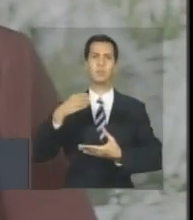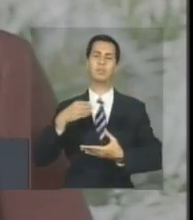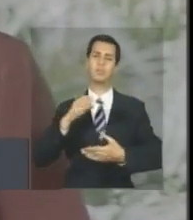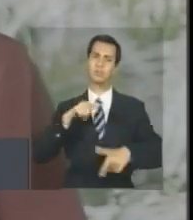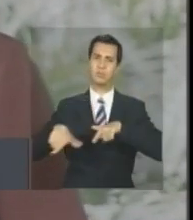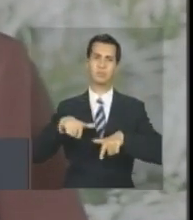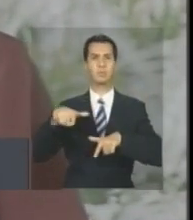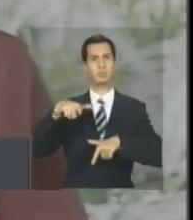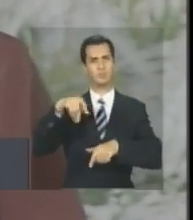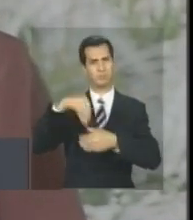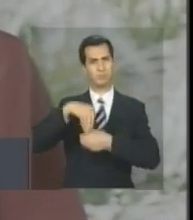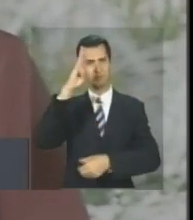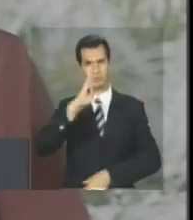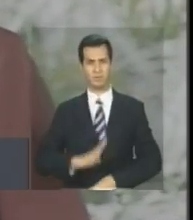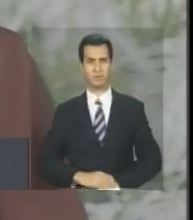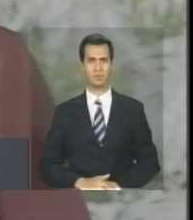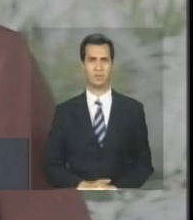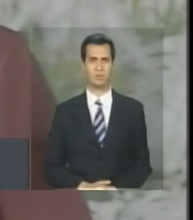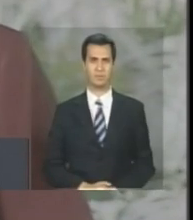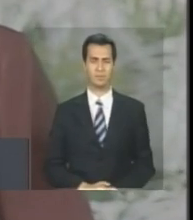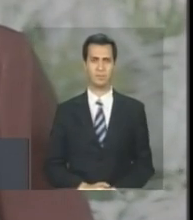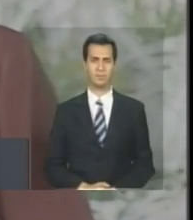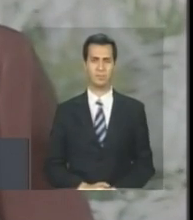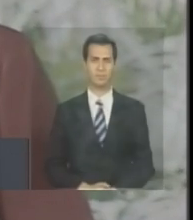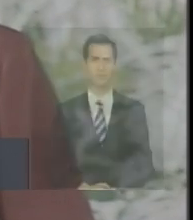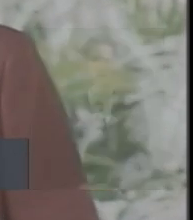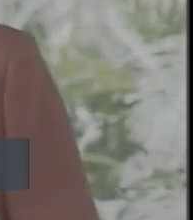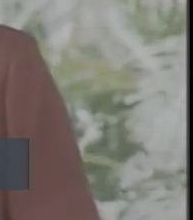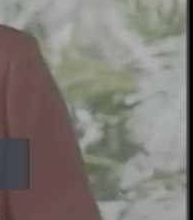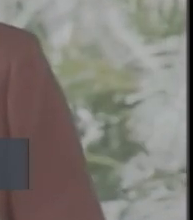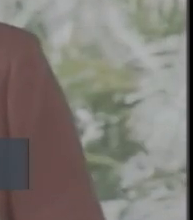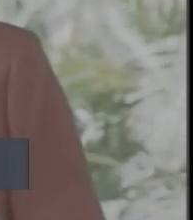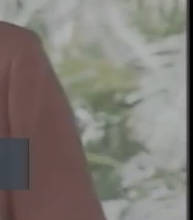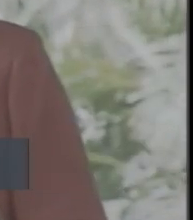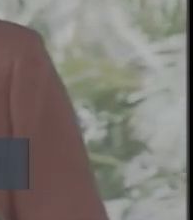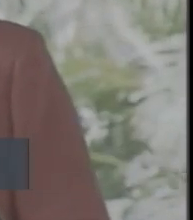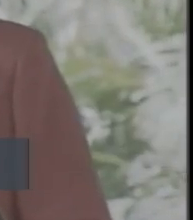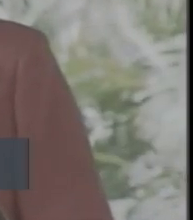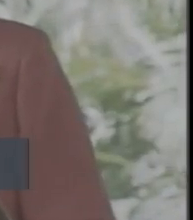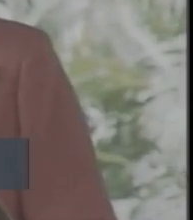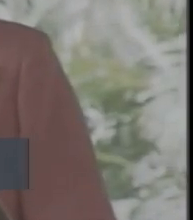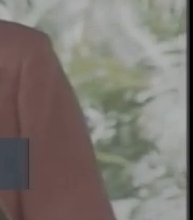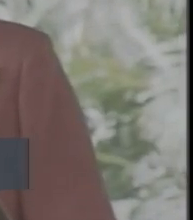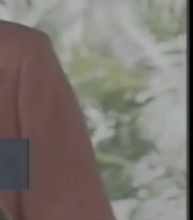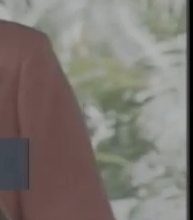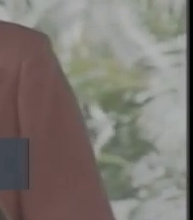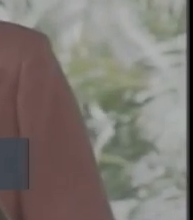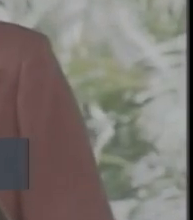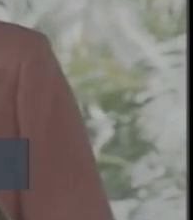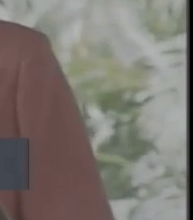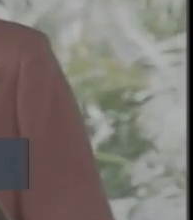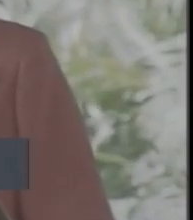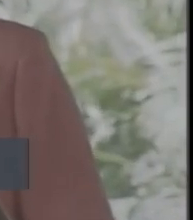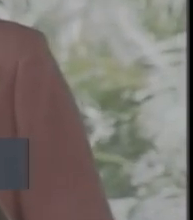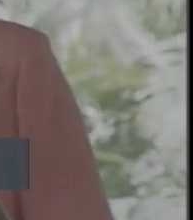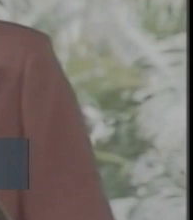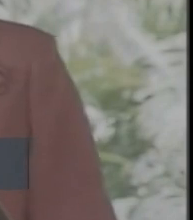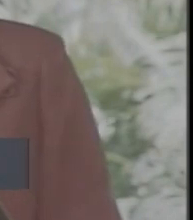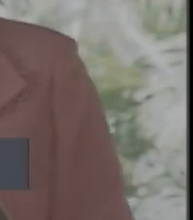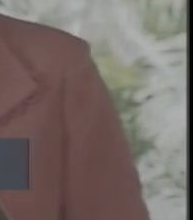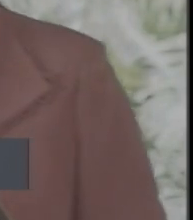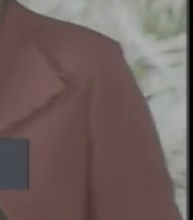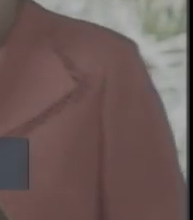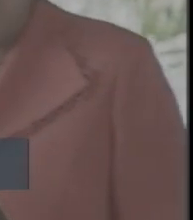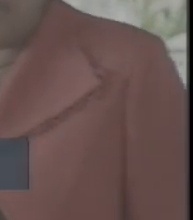notre nature à nous Brésiliens, nous sommes prêts à recevoir les citoyens haïtiens qui choisiraient de chercher de nouvelles opportunités